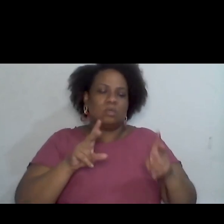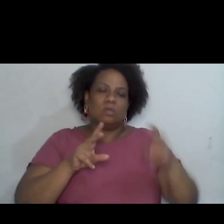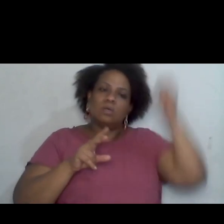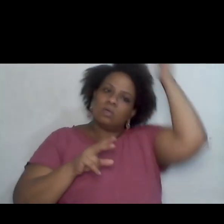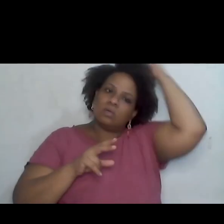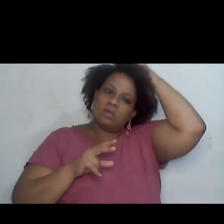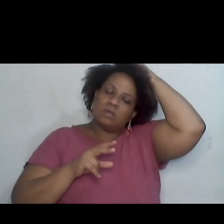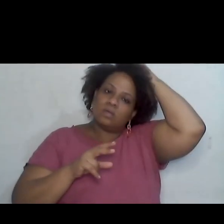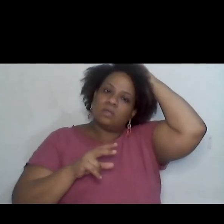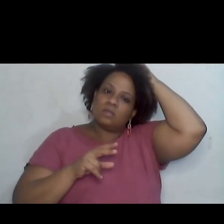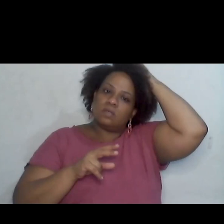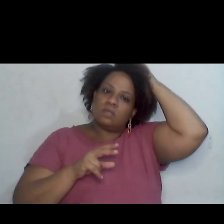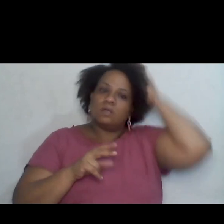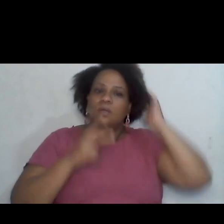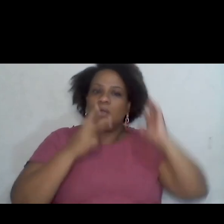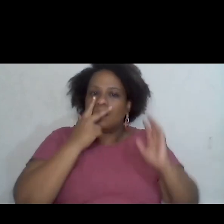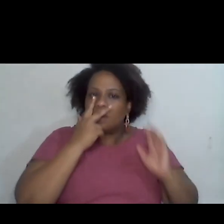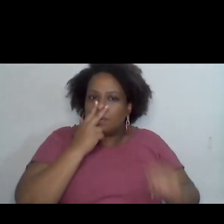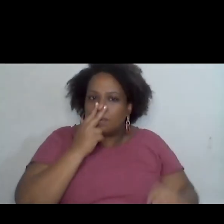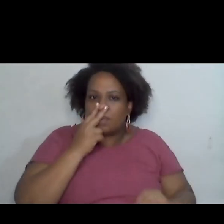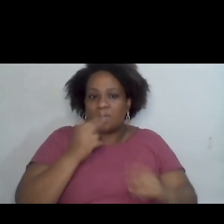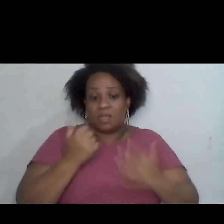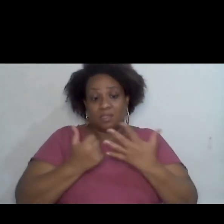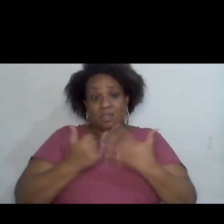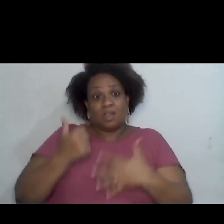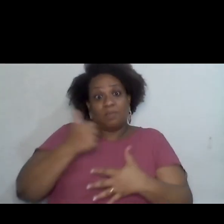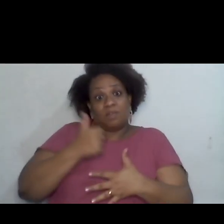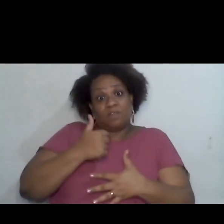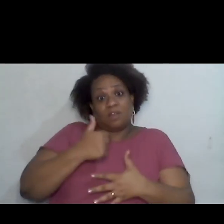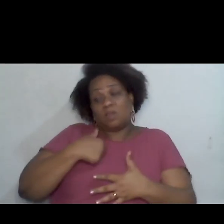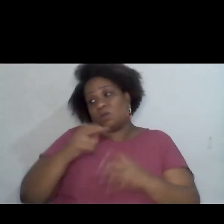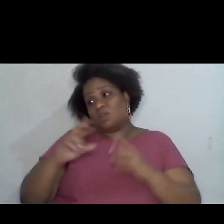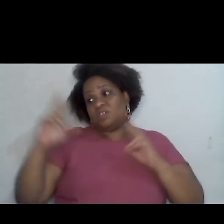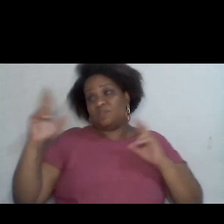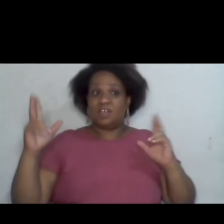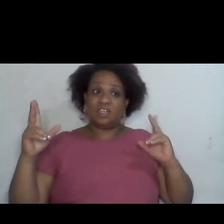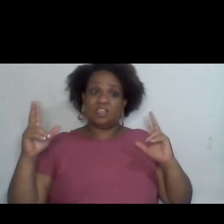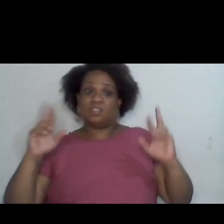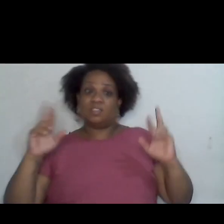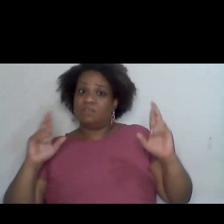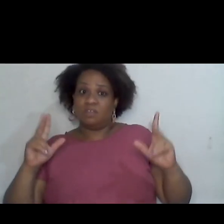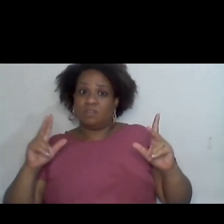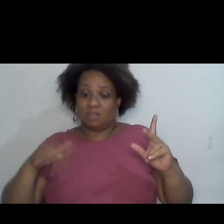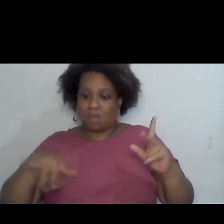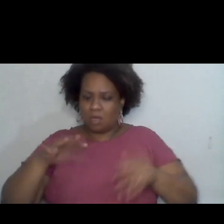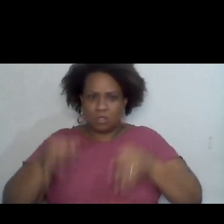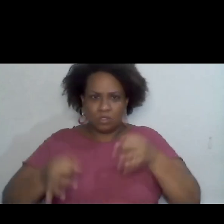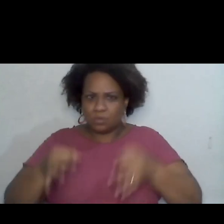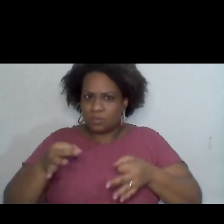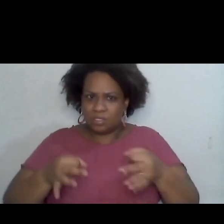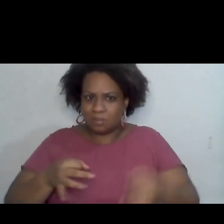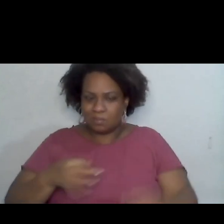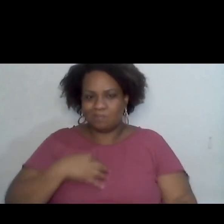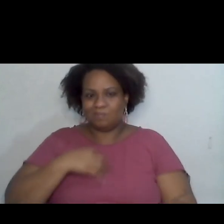de privilégio ou diferença. Eu não posso fazer isso. Juridicamente, a gente é impedido disso,